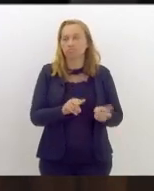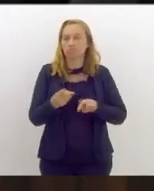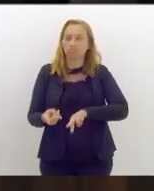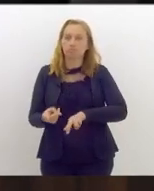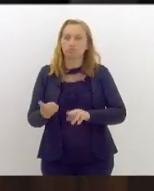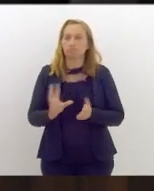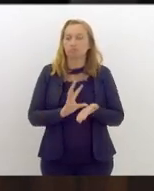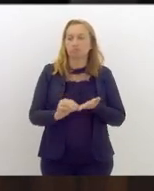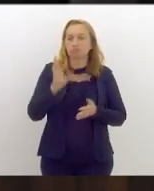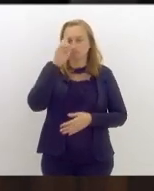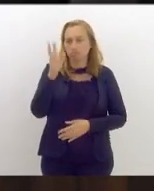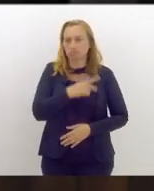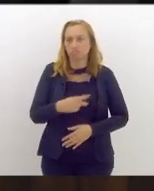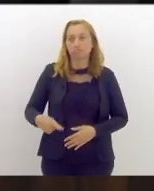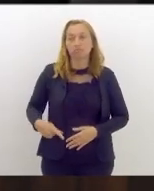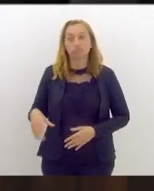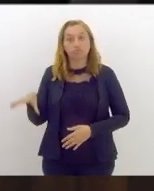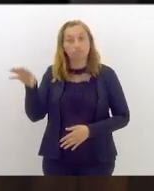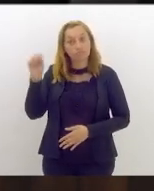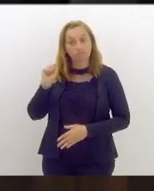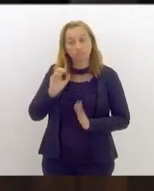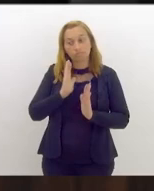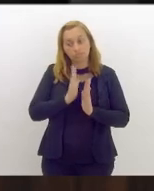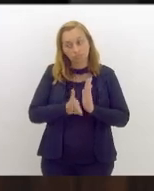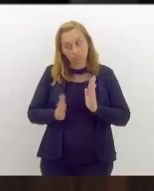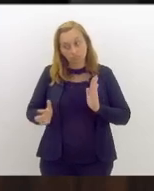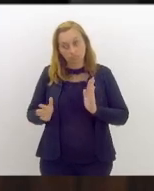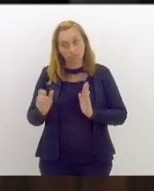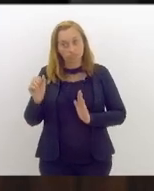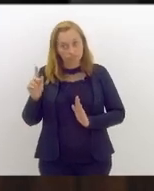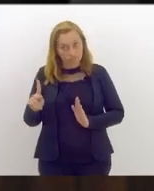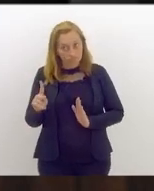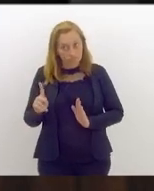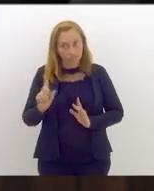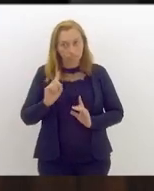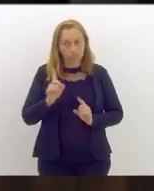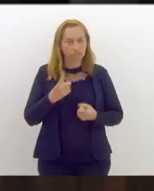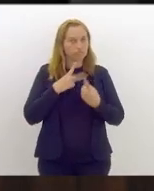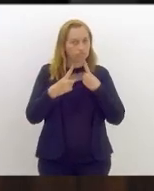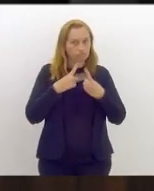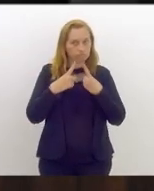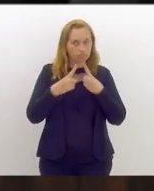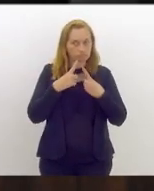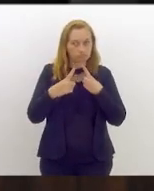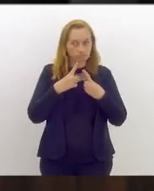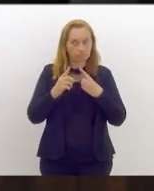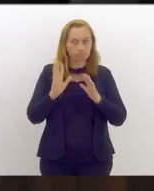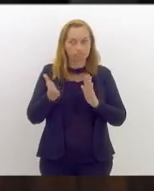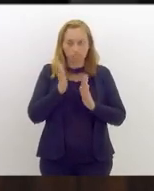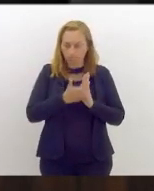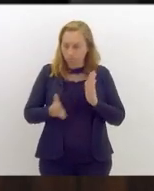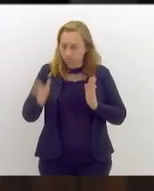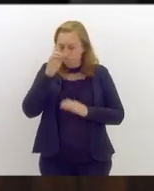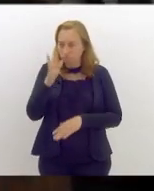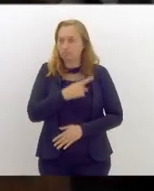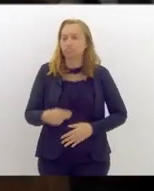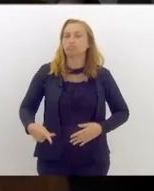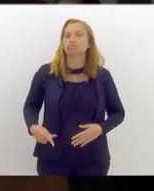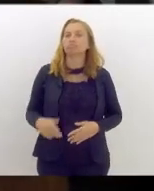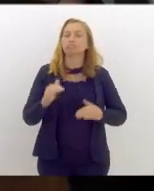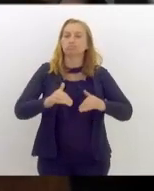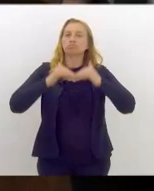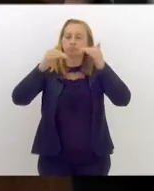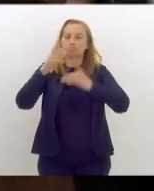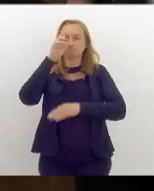retirar de pauta Presidente eu tô ouvindo questão de ordem tá questão de estamos discutindo questão de onça vossa